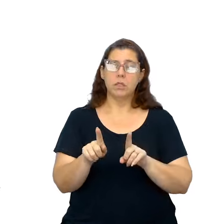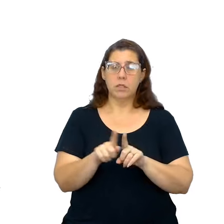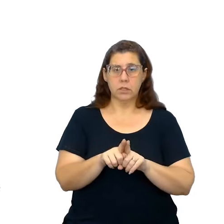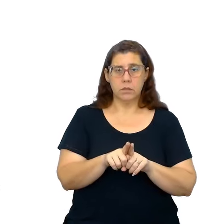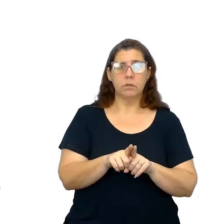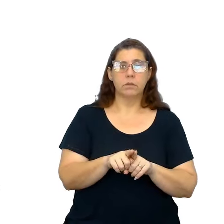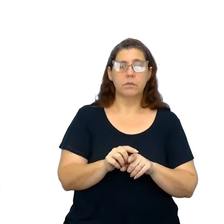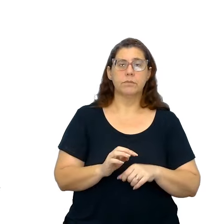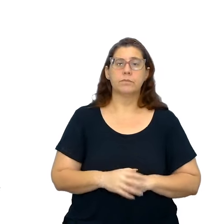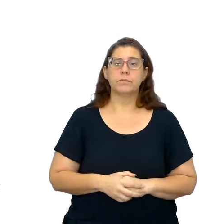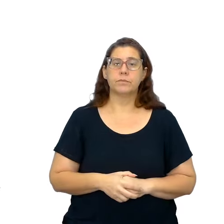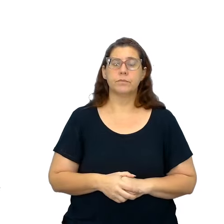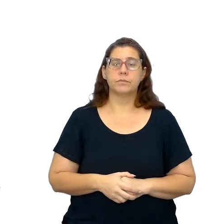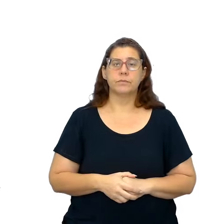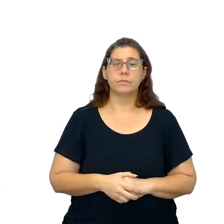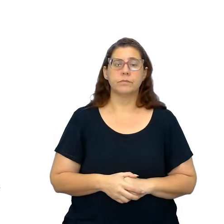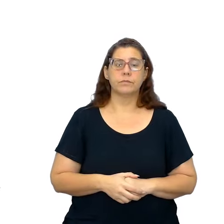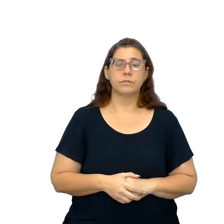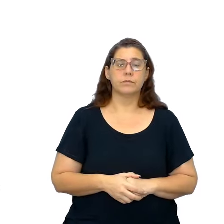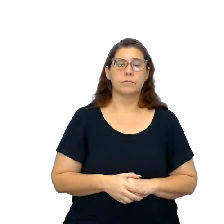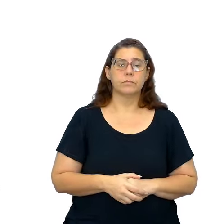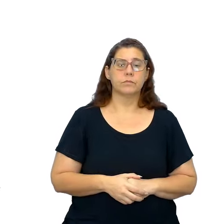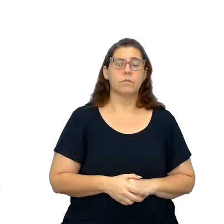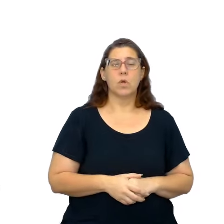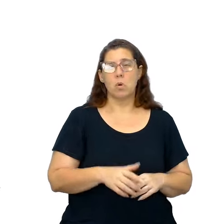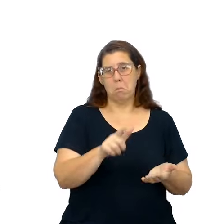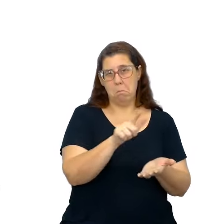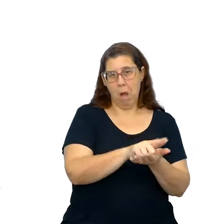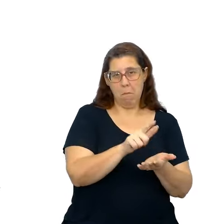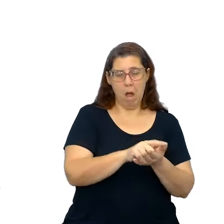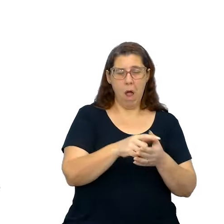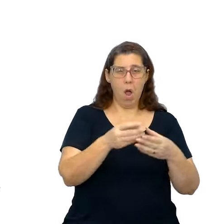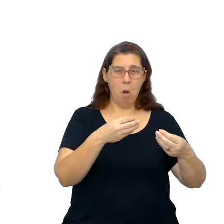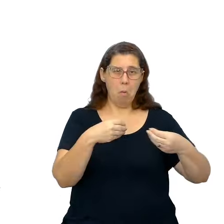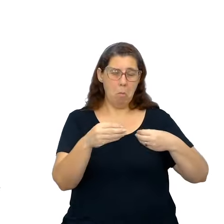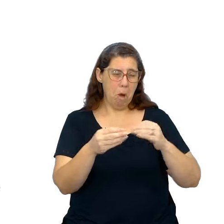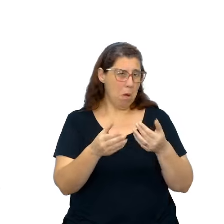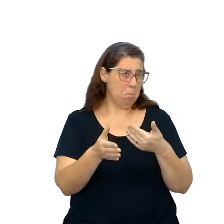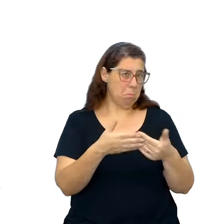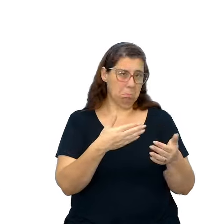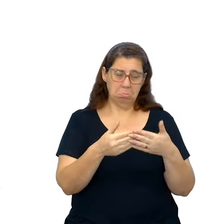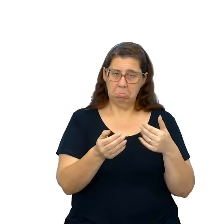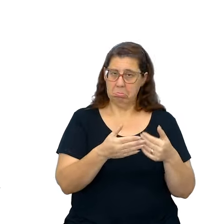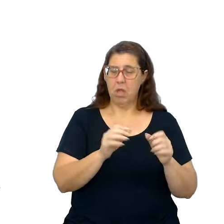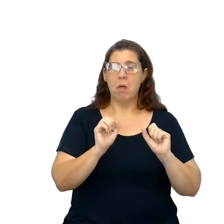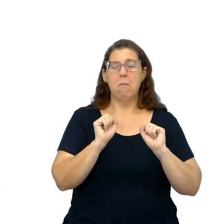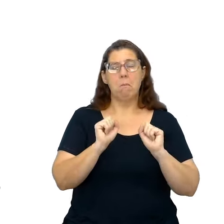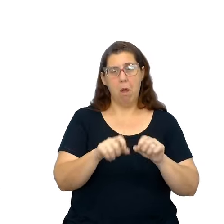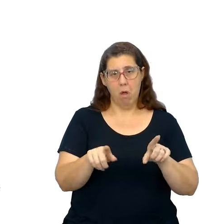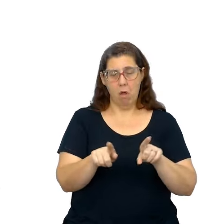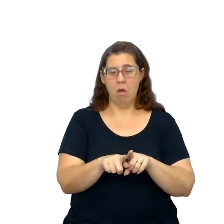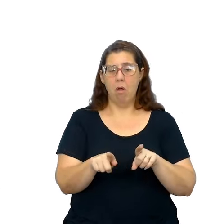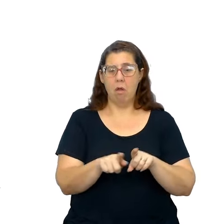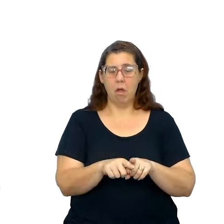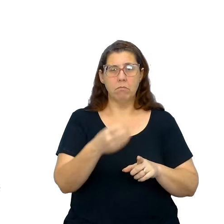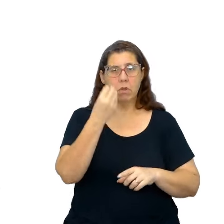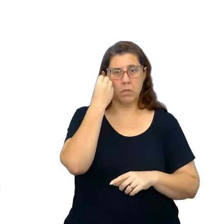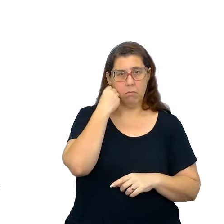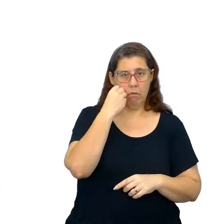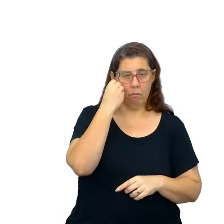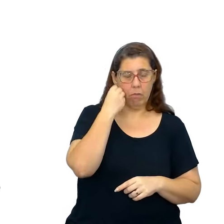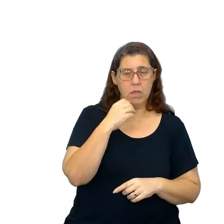trabalhar com esse material, né, com cartolina ou outro material qualquer, trabalhar essa parte